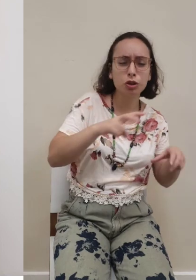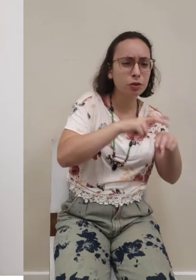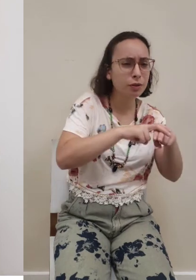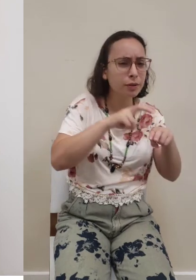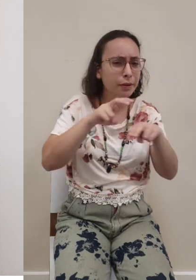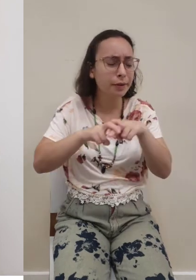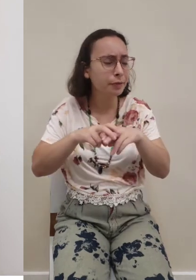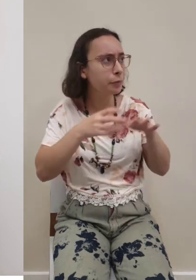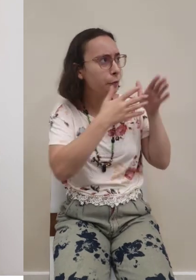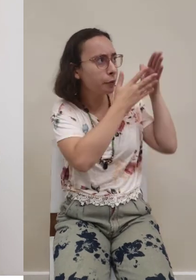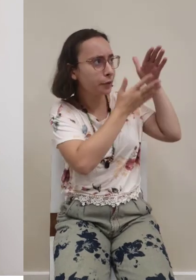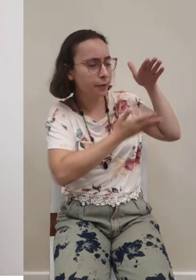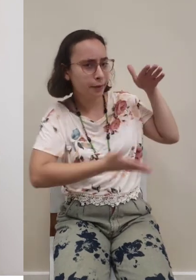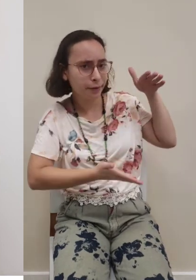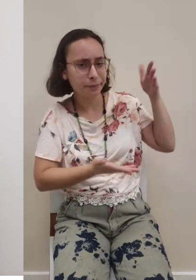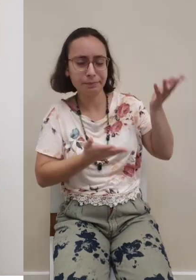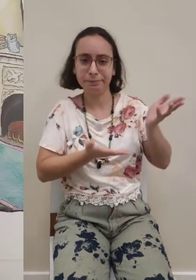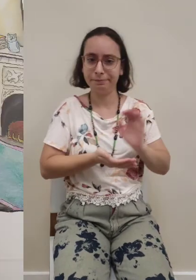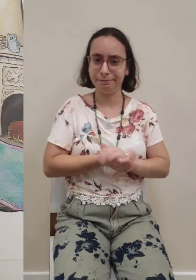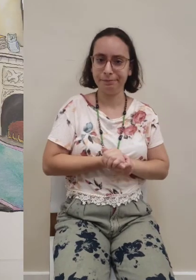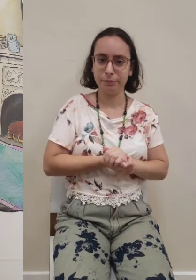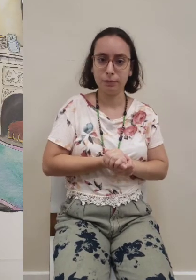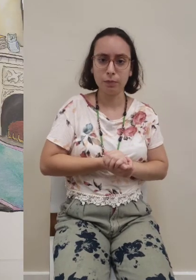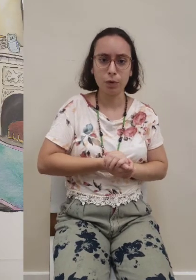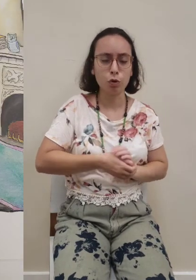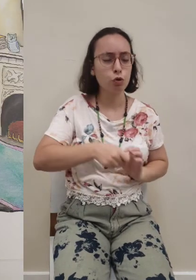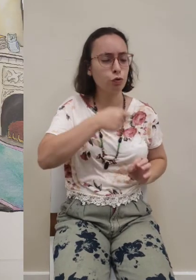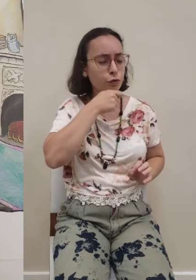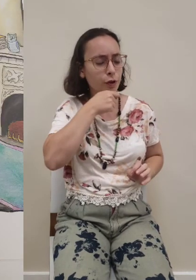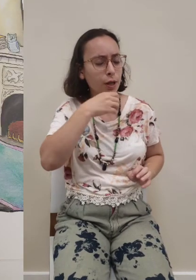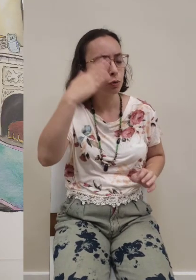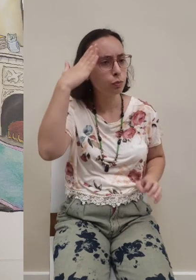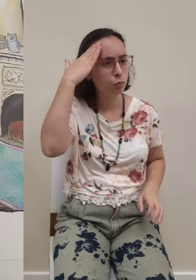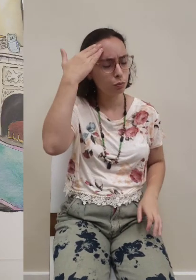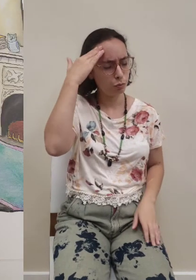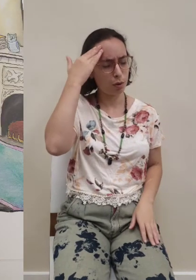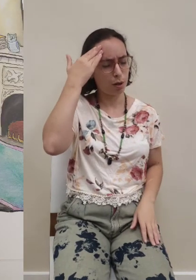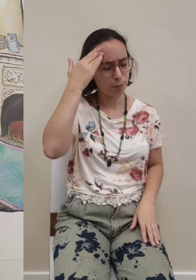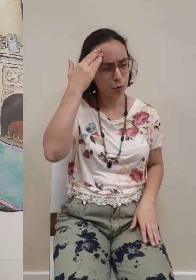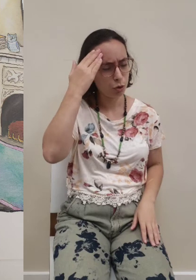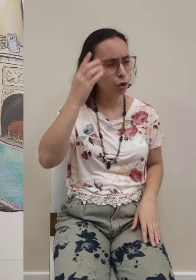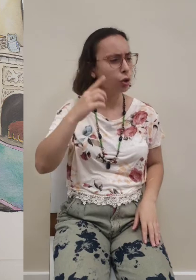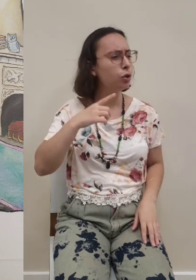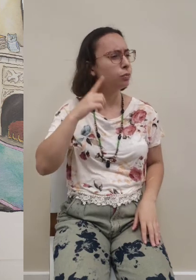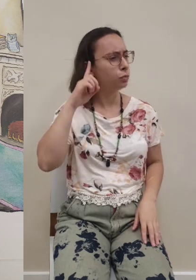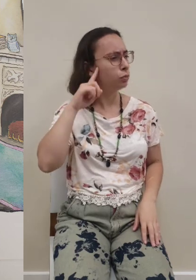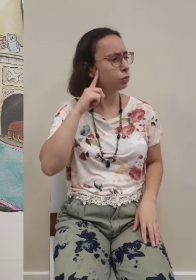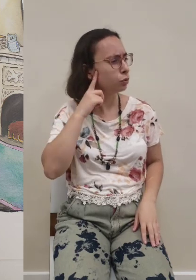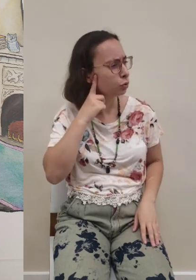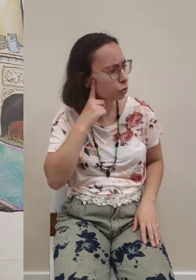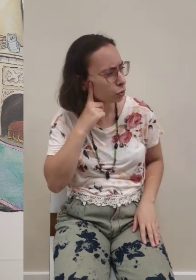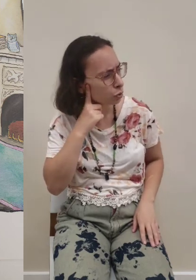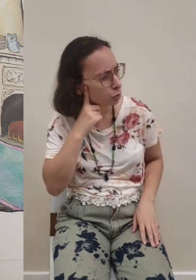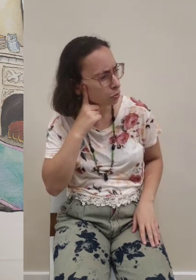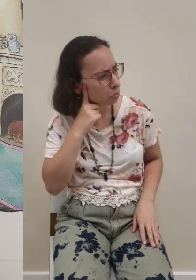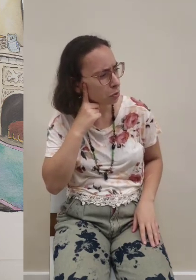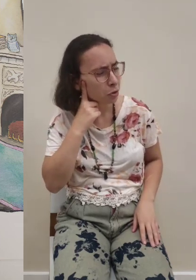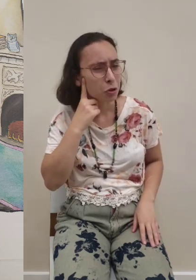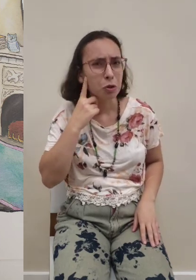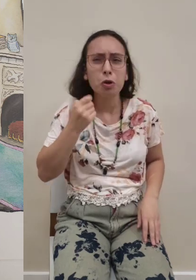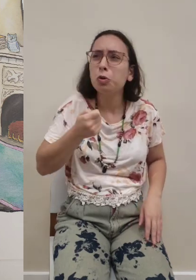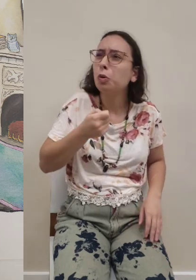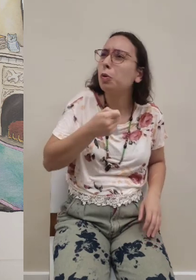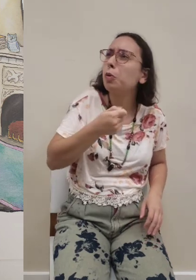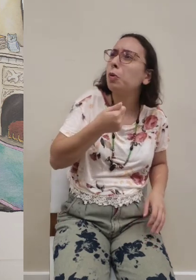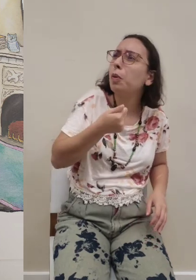prateleirinha. Um velho sábio escutou sua queixa. Nesta casa não há quase